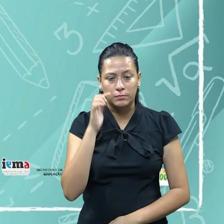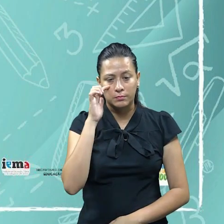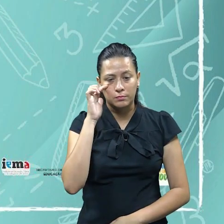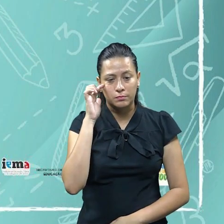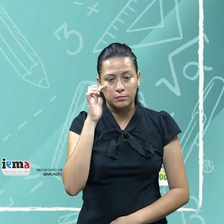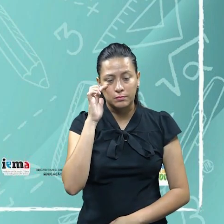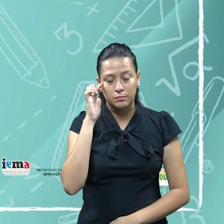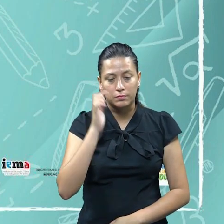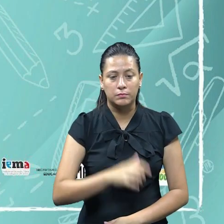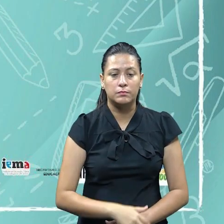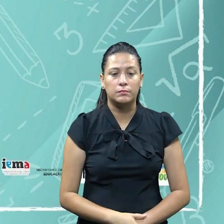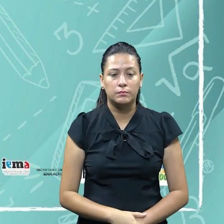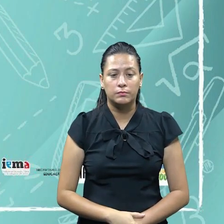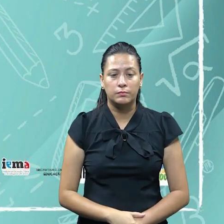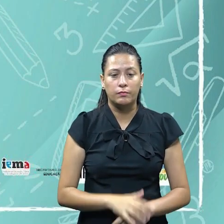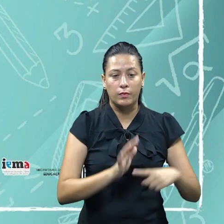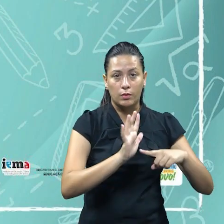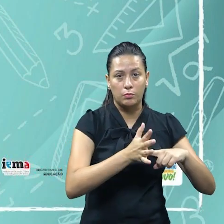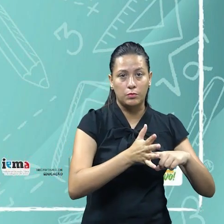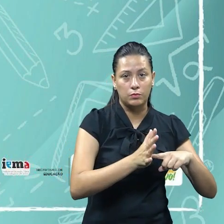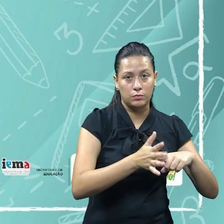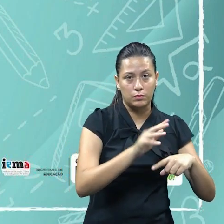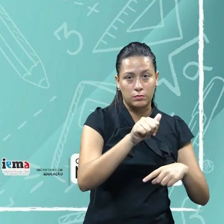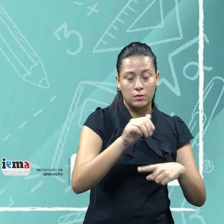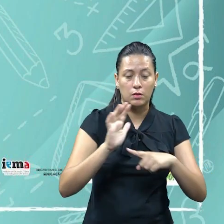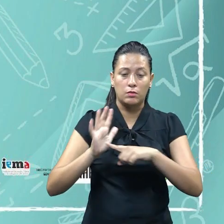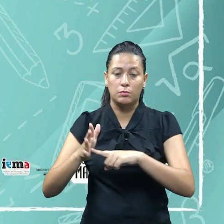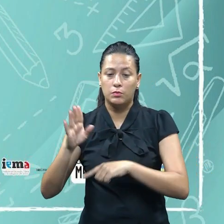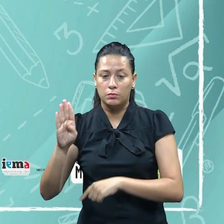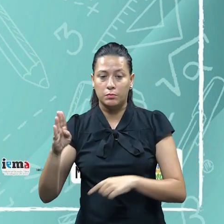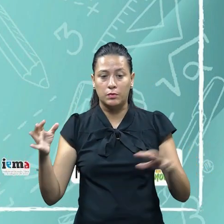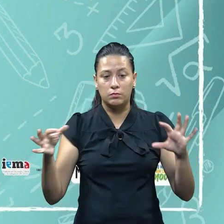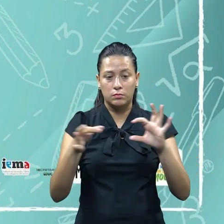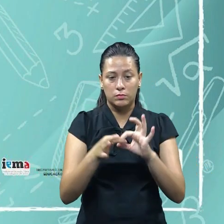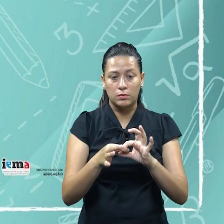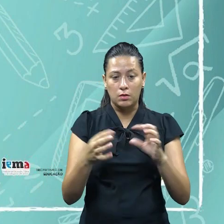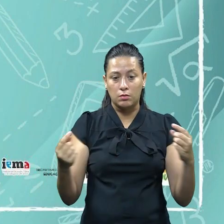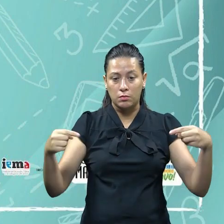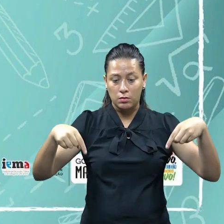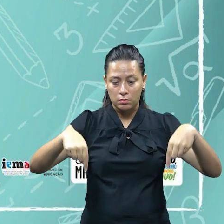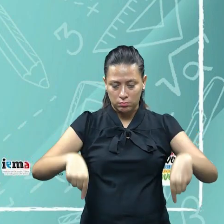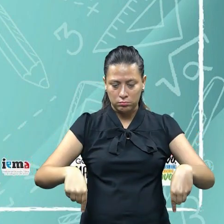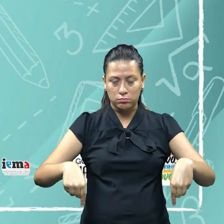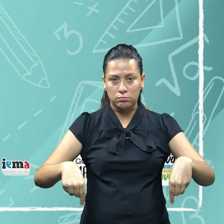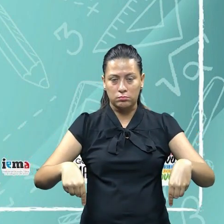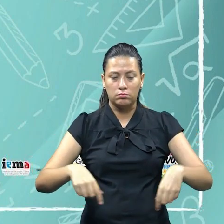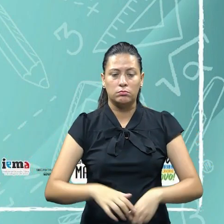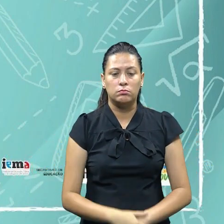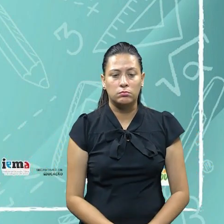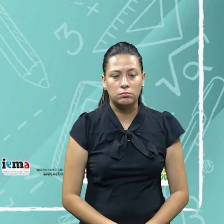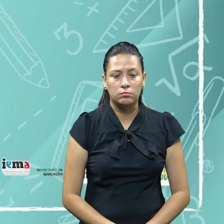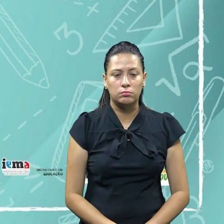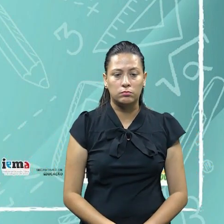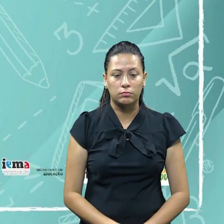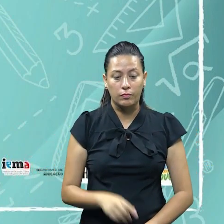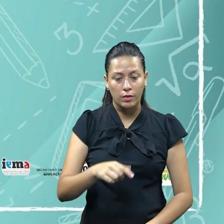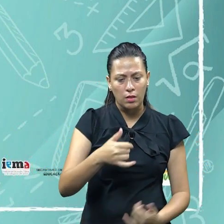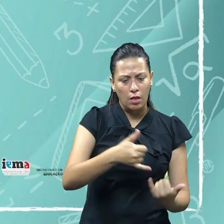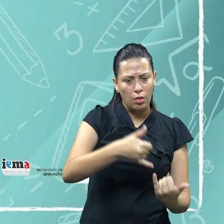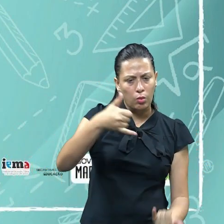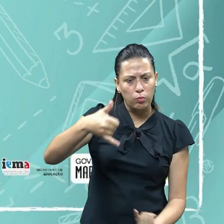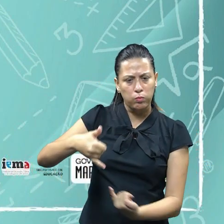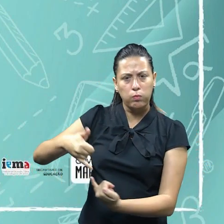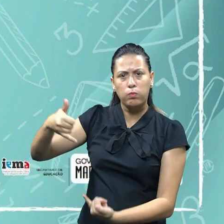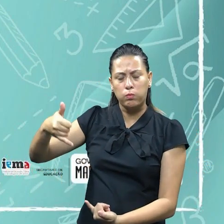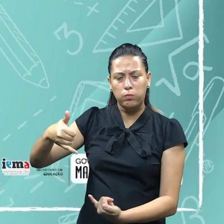equipotencialização, ou seja, o motor A e o motor B interligados, aterrados, e neste fio,